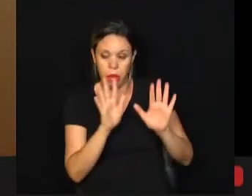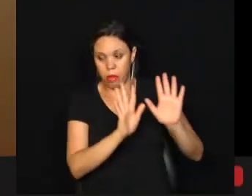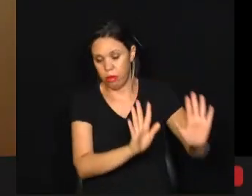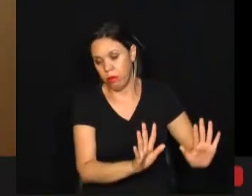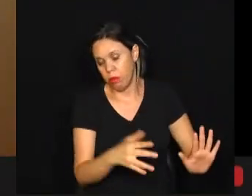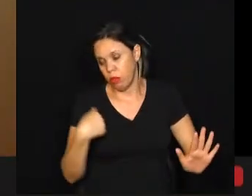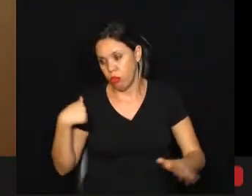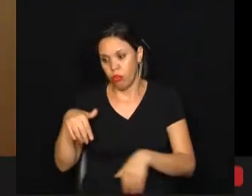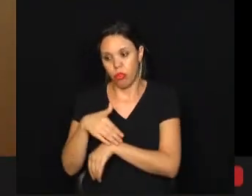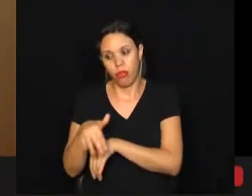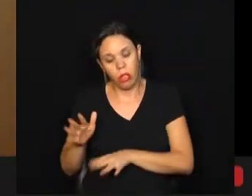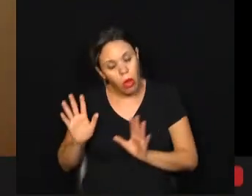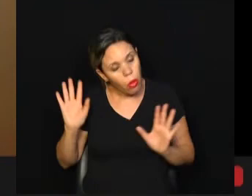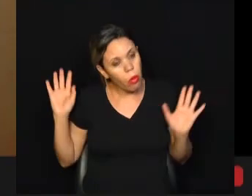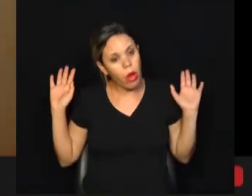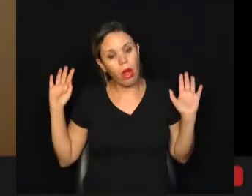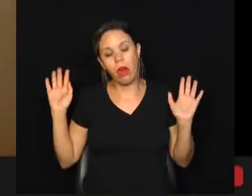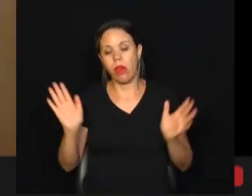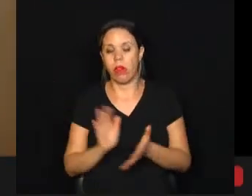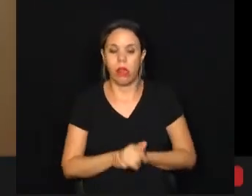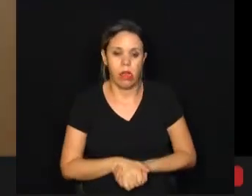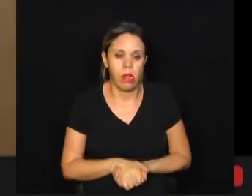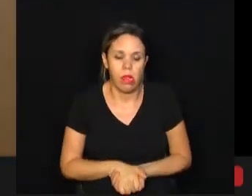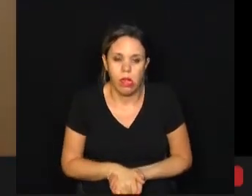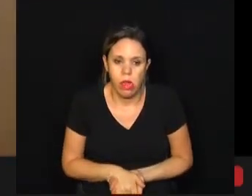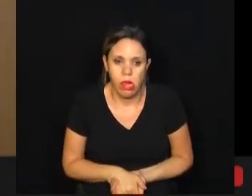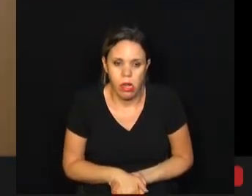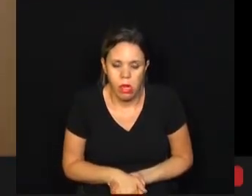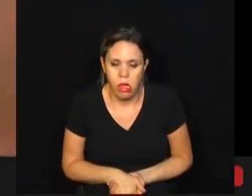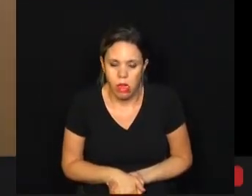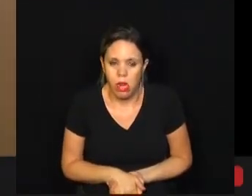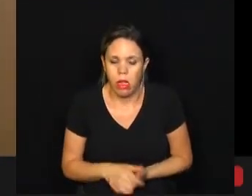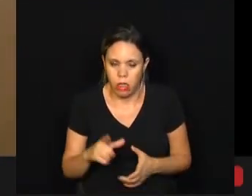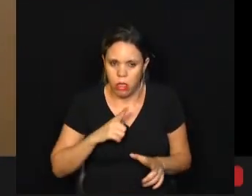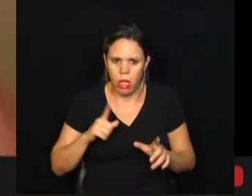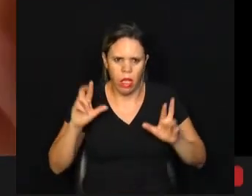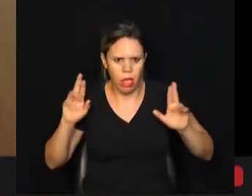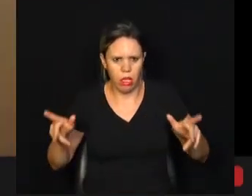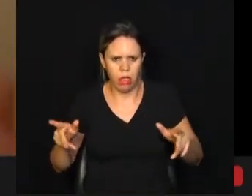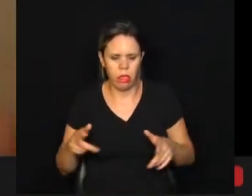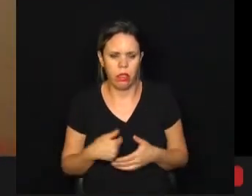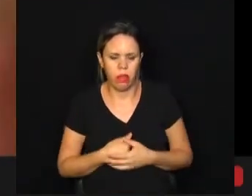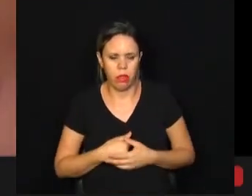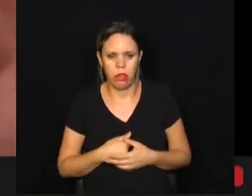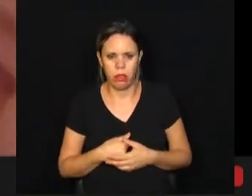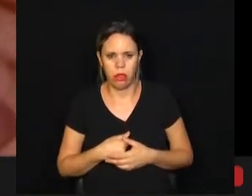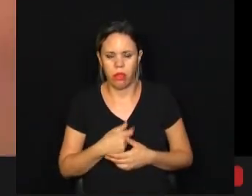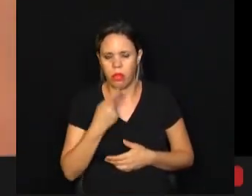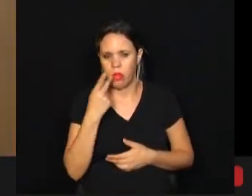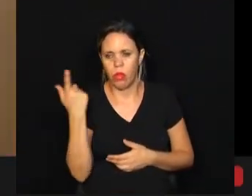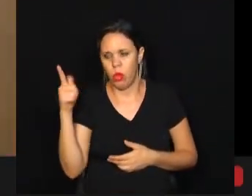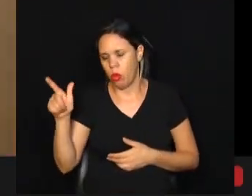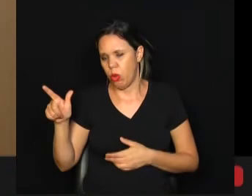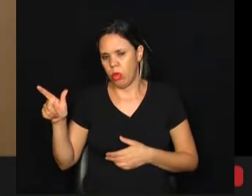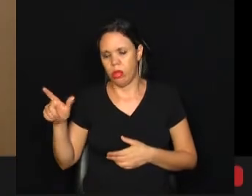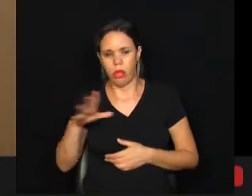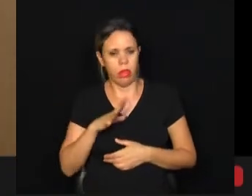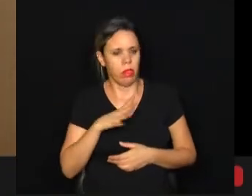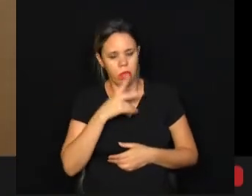estamos na rua. Mas há aqui uma diferença, ele não tratou assim aquela outra